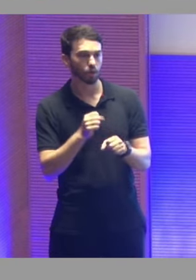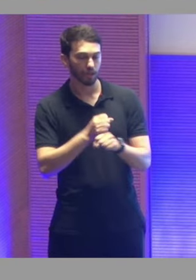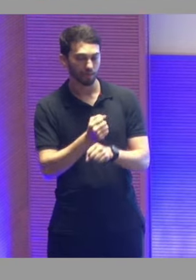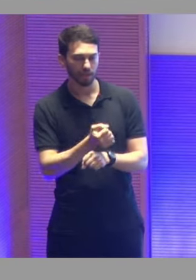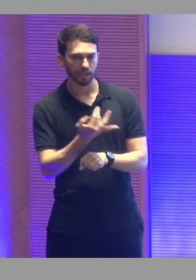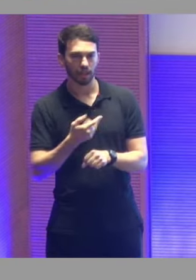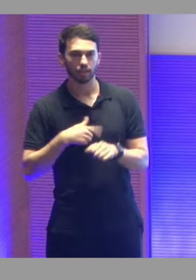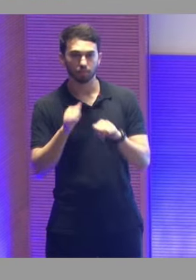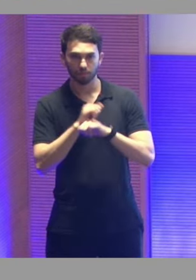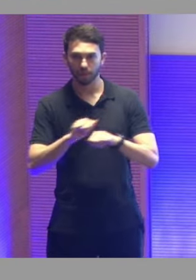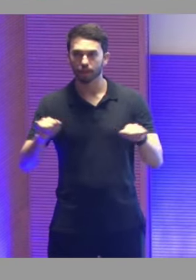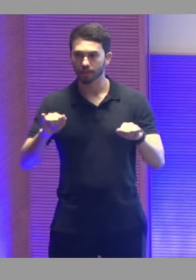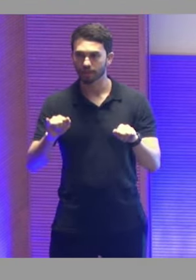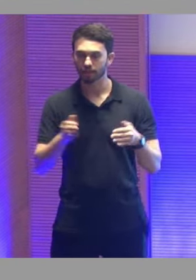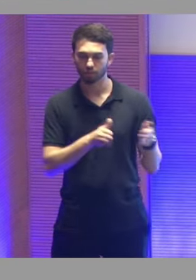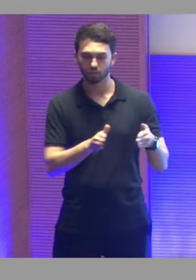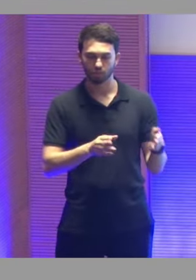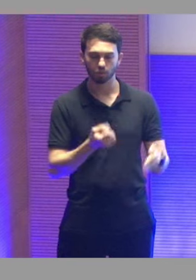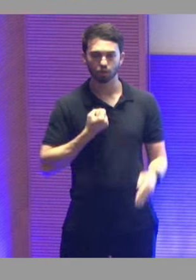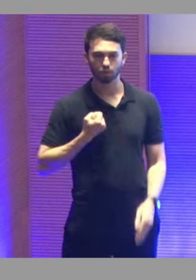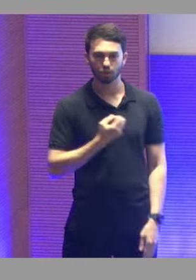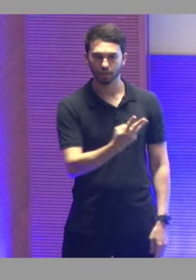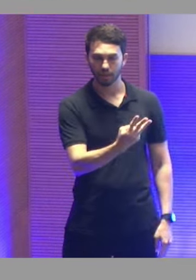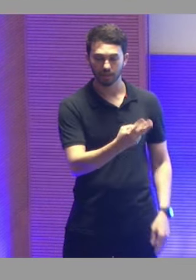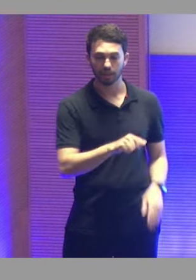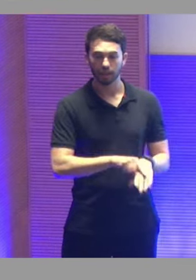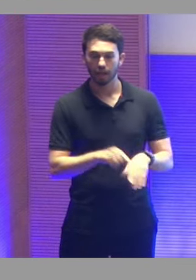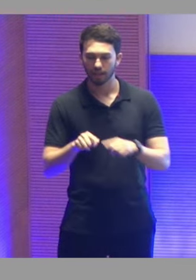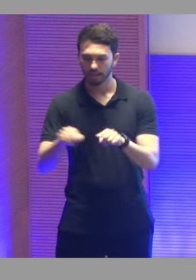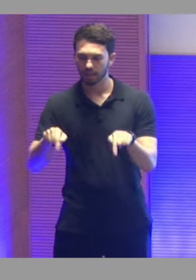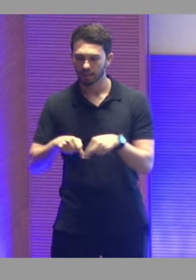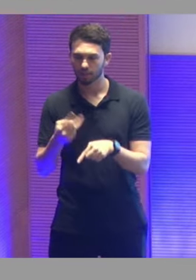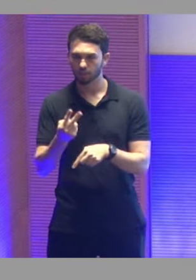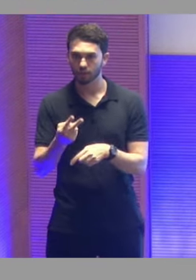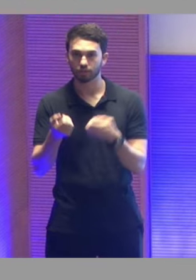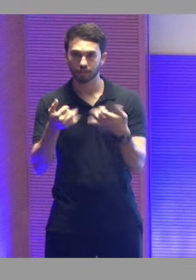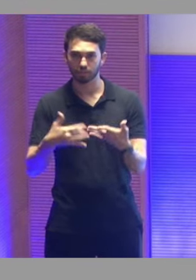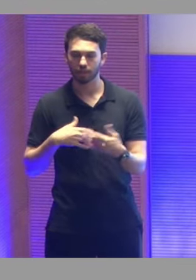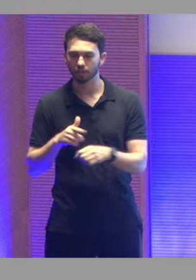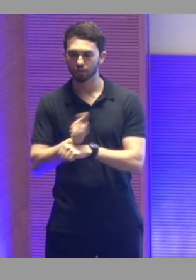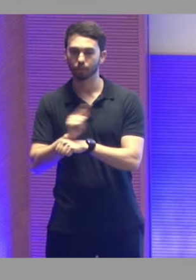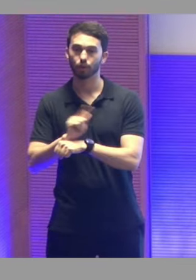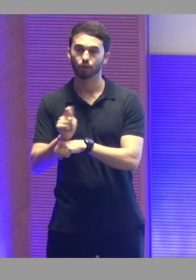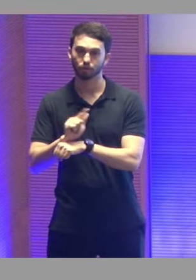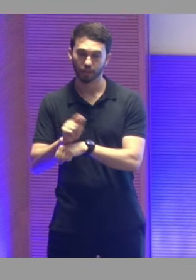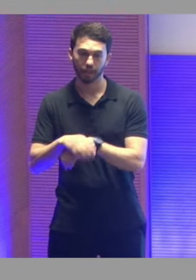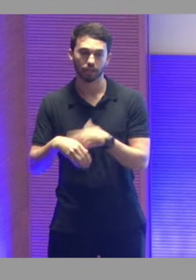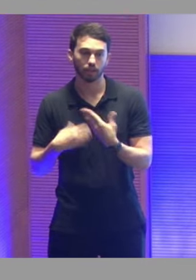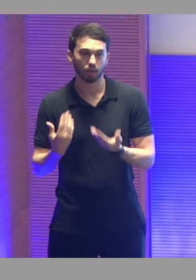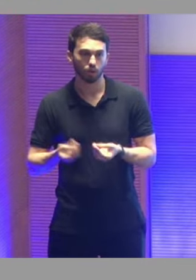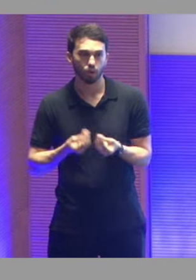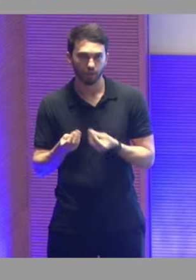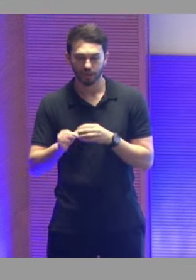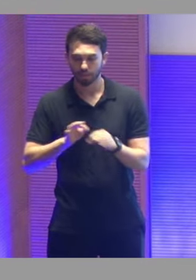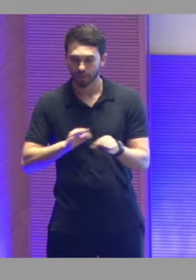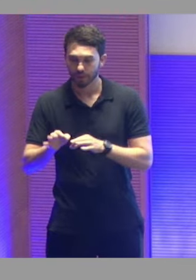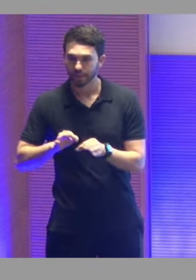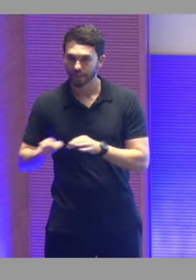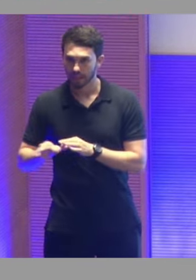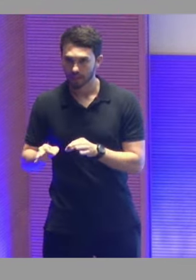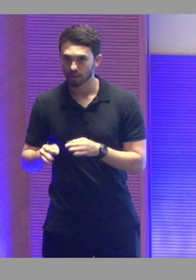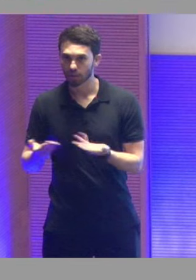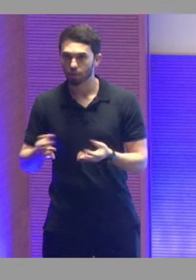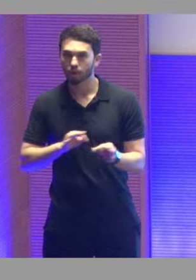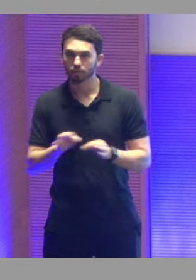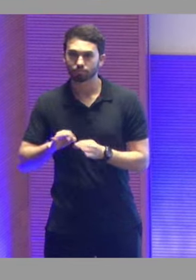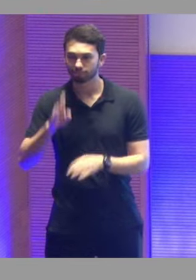publicação de dados sobre escopo TR na sala dois a gente vai falar um pouquinho sobre governança ou seja sobre processos